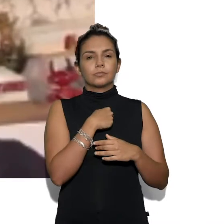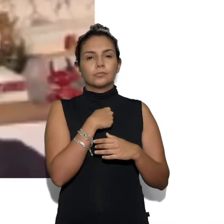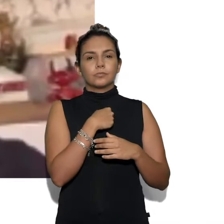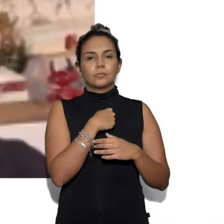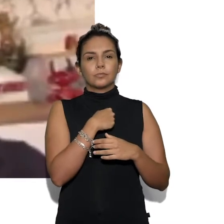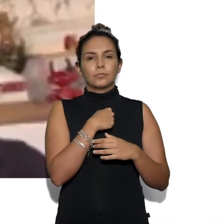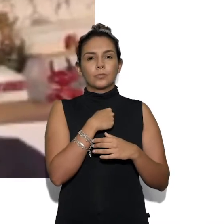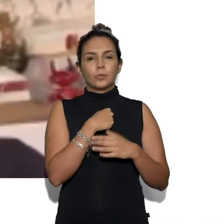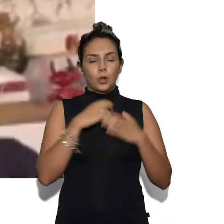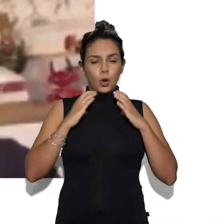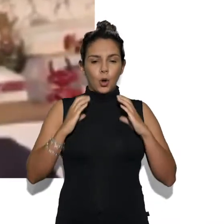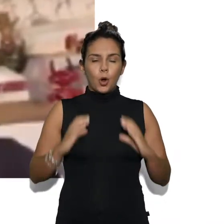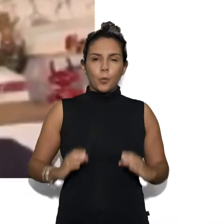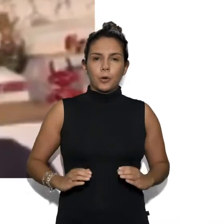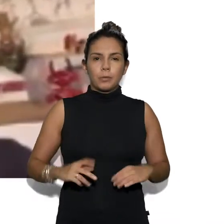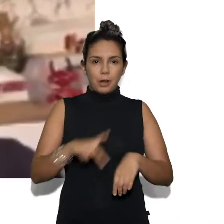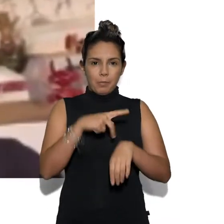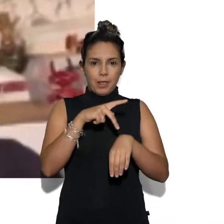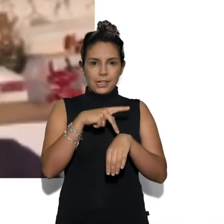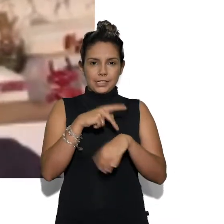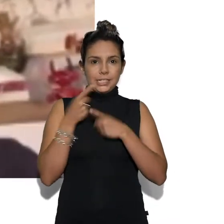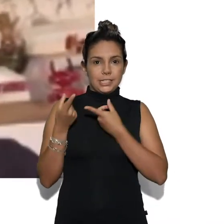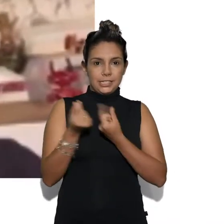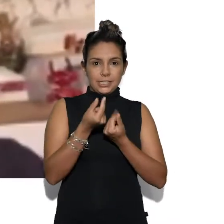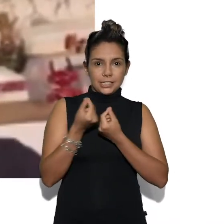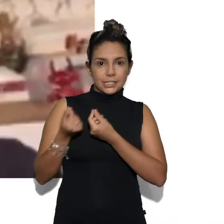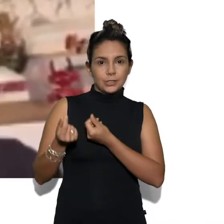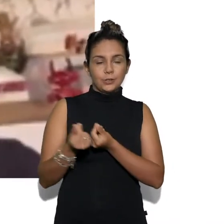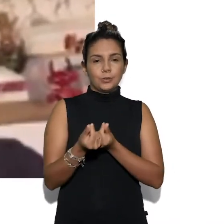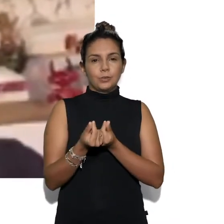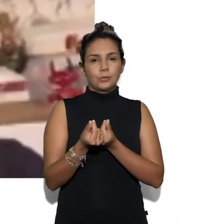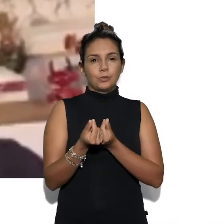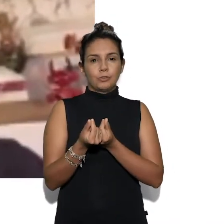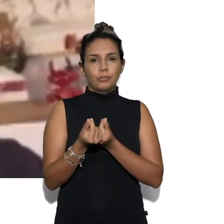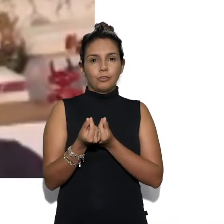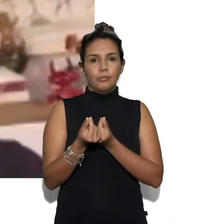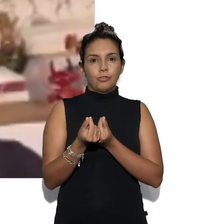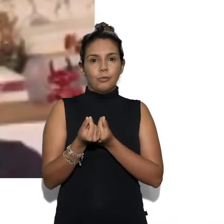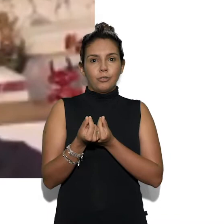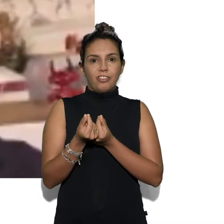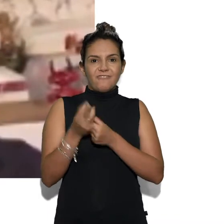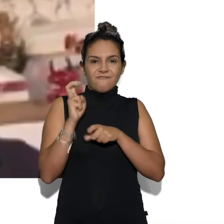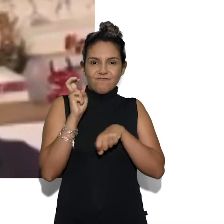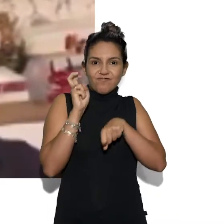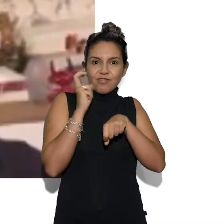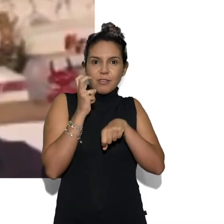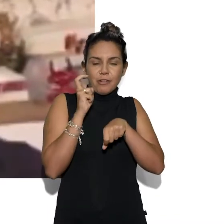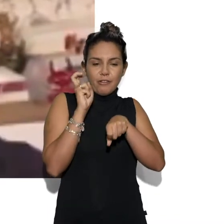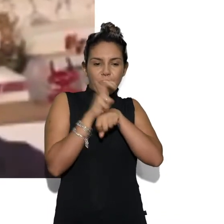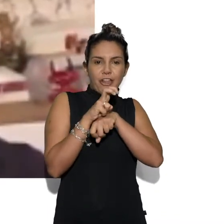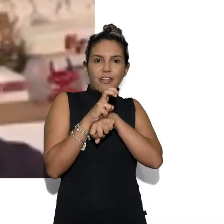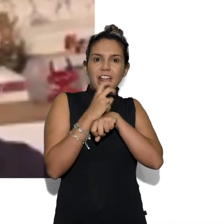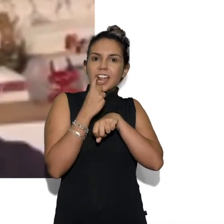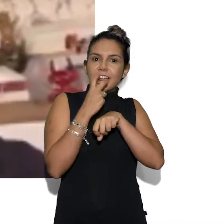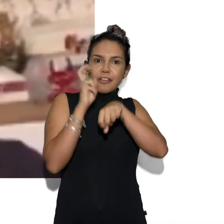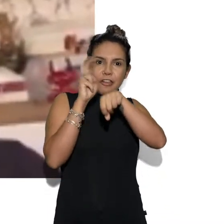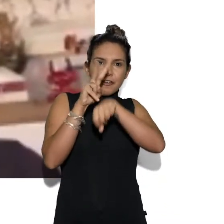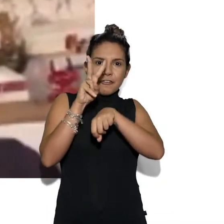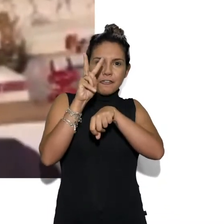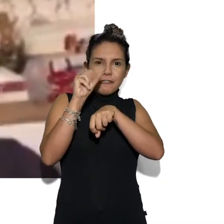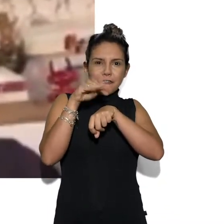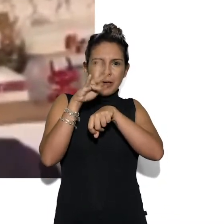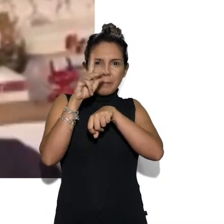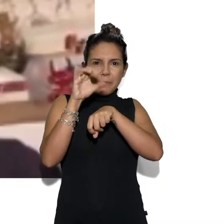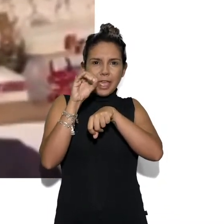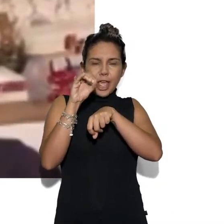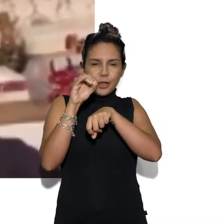O comportamento dos países ricos é um bocadinho vampírico, é um bocadinho de distribuir, de colher, não é? E distribuir muito